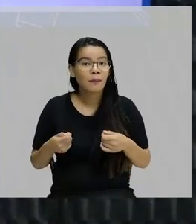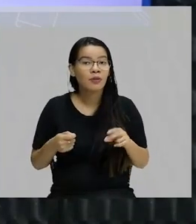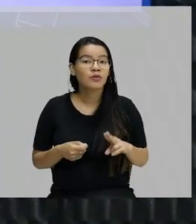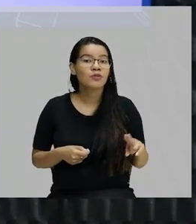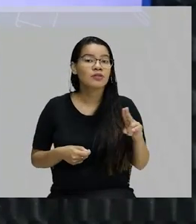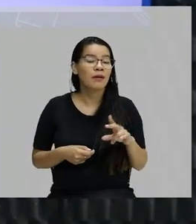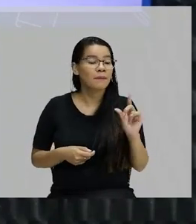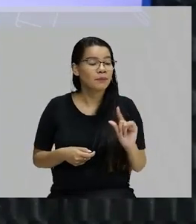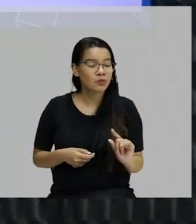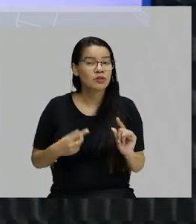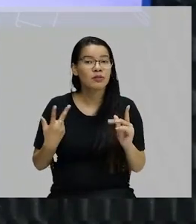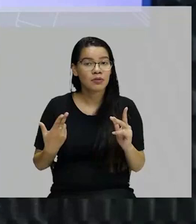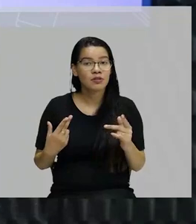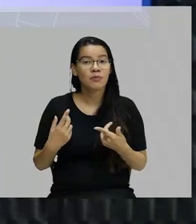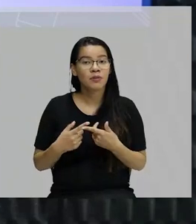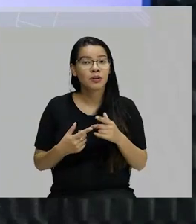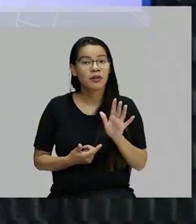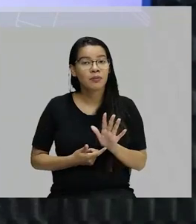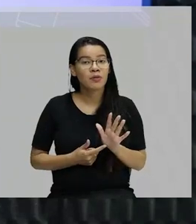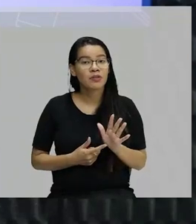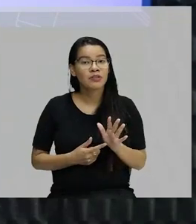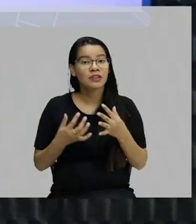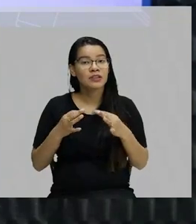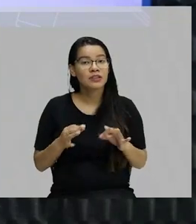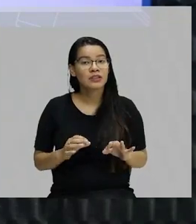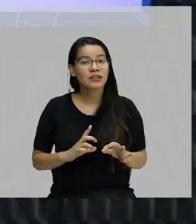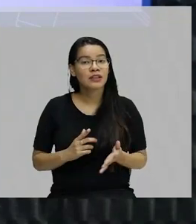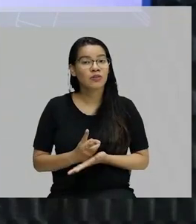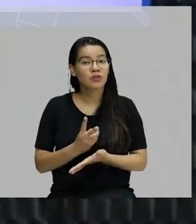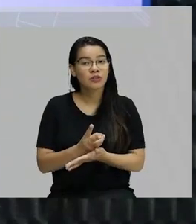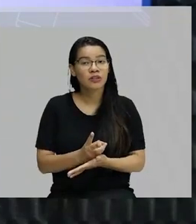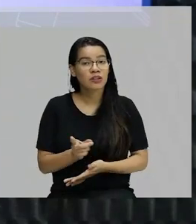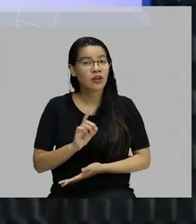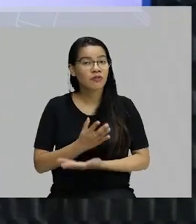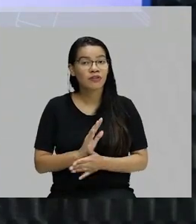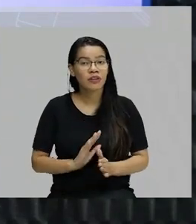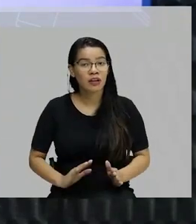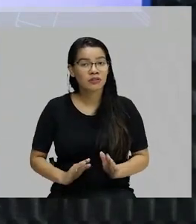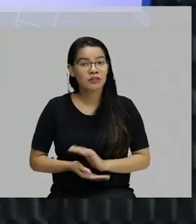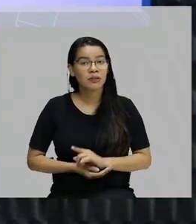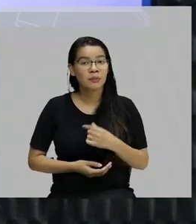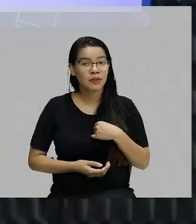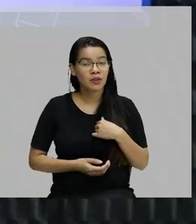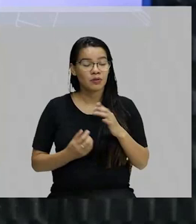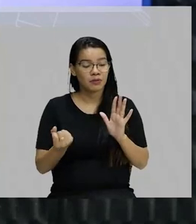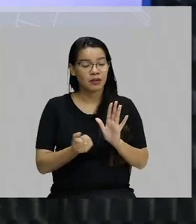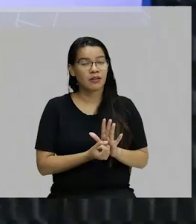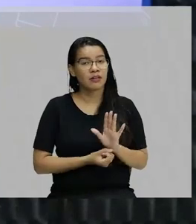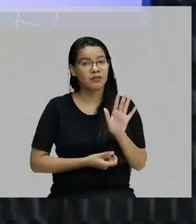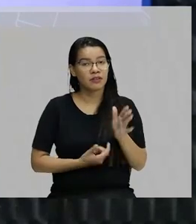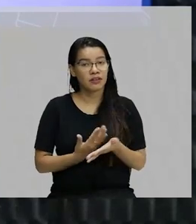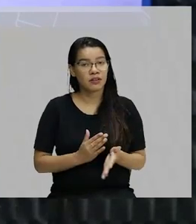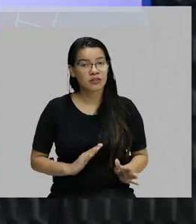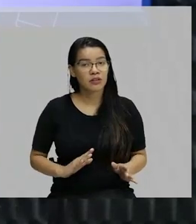ela indica que essa sentença ela tem continuidade Ela não é uma sentença que finalizou para eu demarcar que finalizou eu